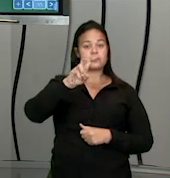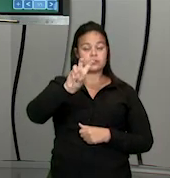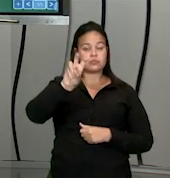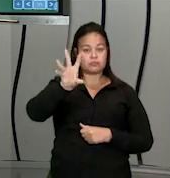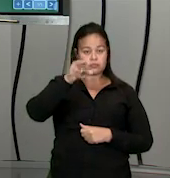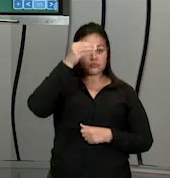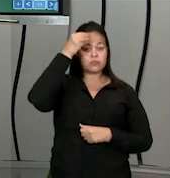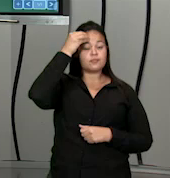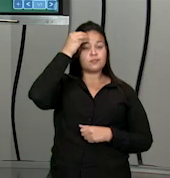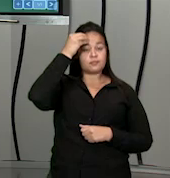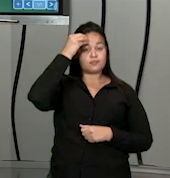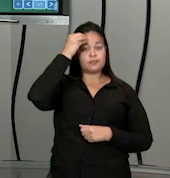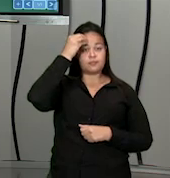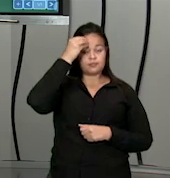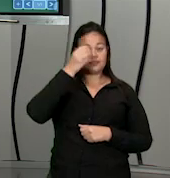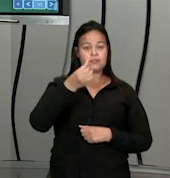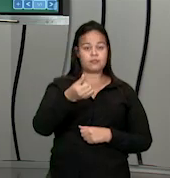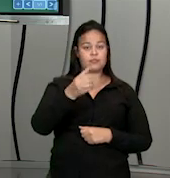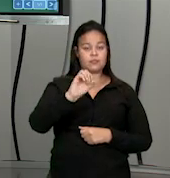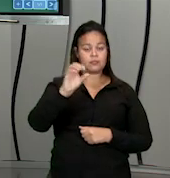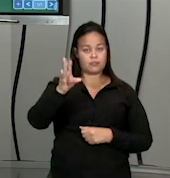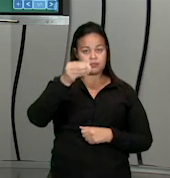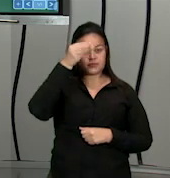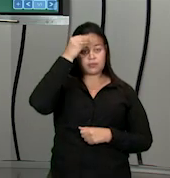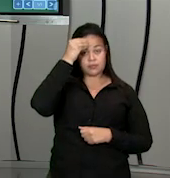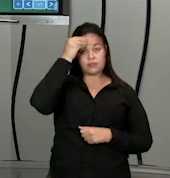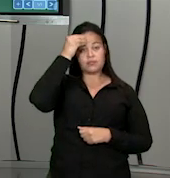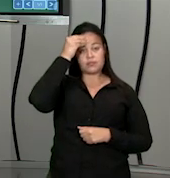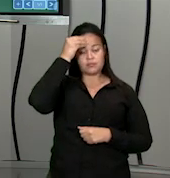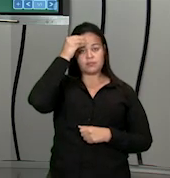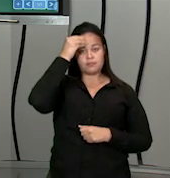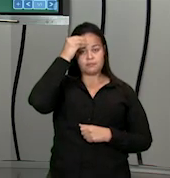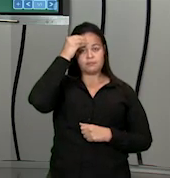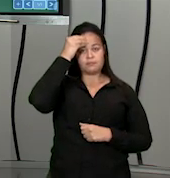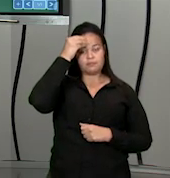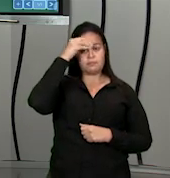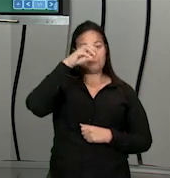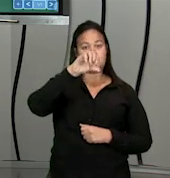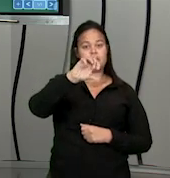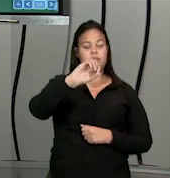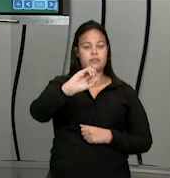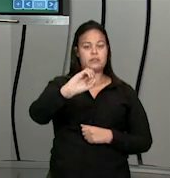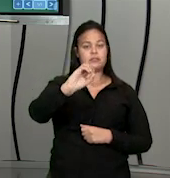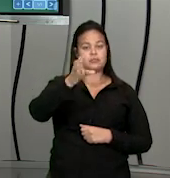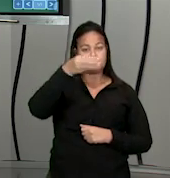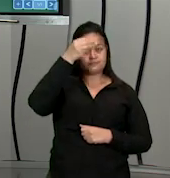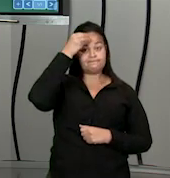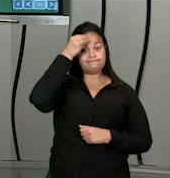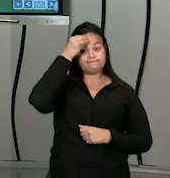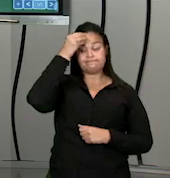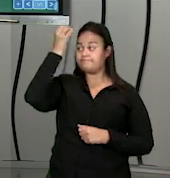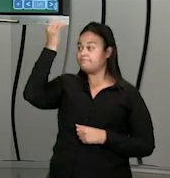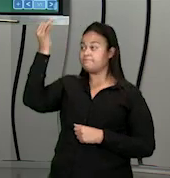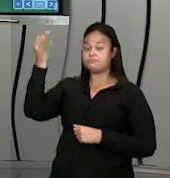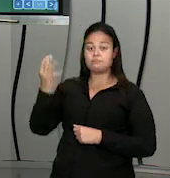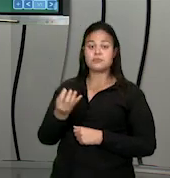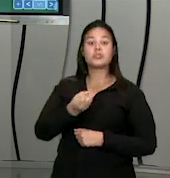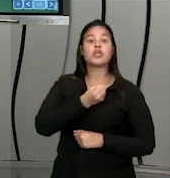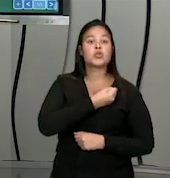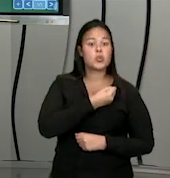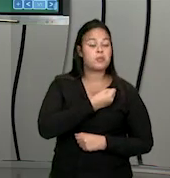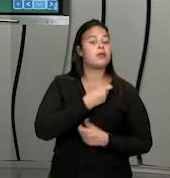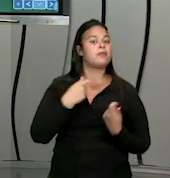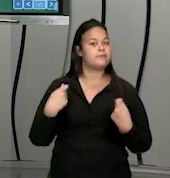45 graus, 60 graus e 90 graus. Então esses valores aí você